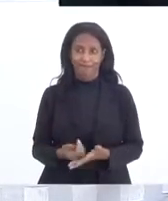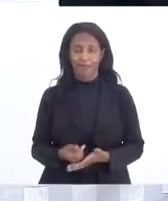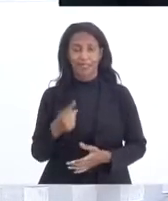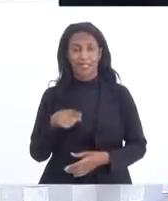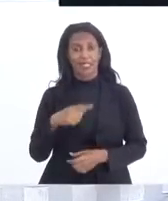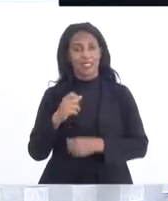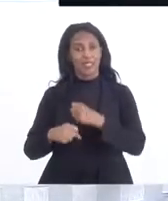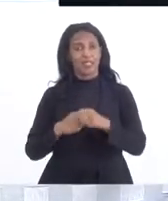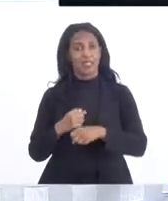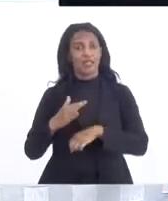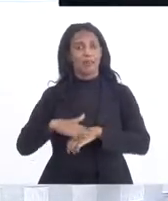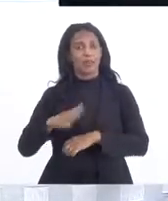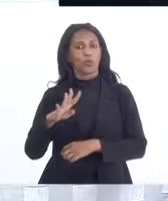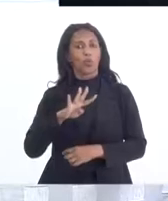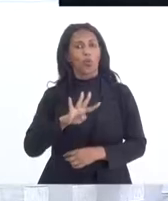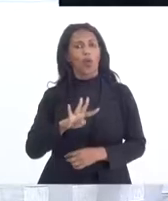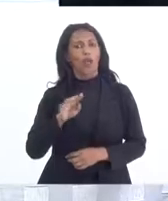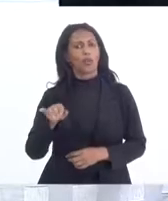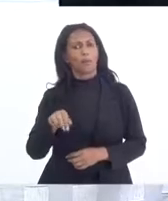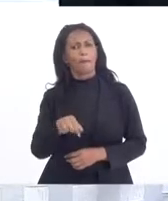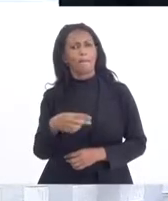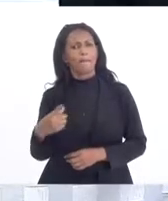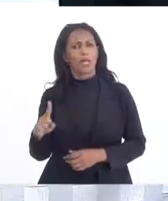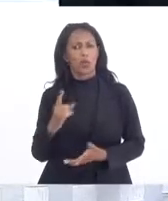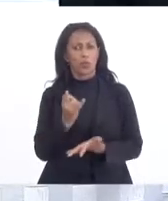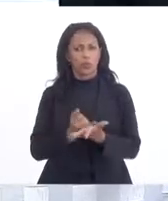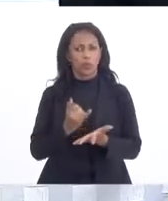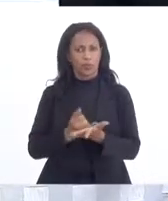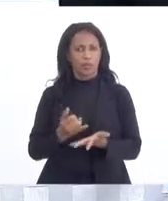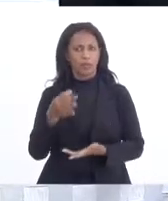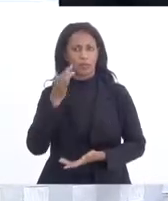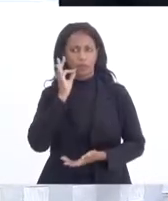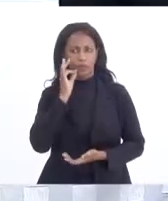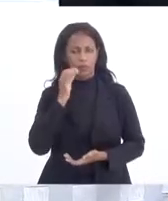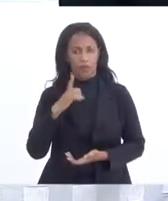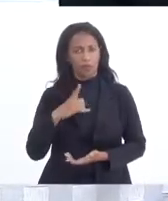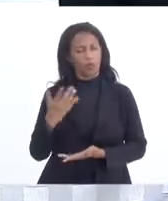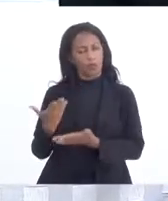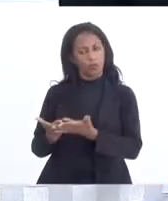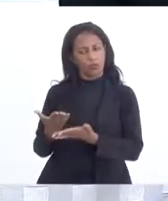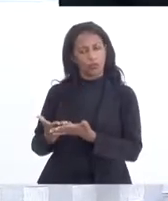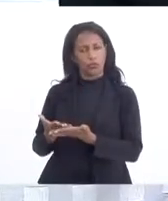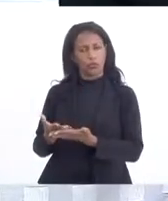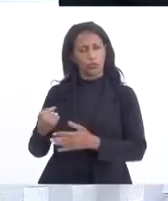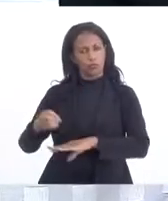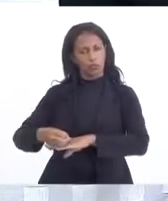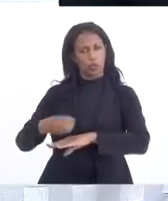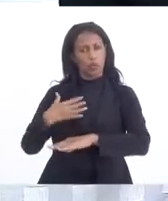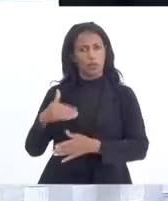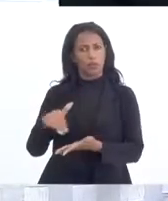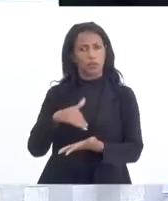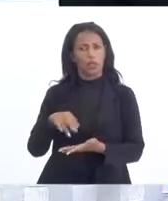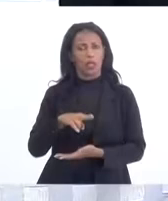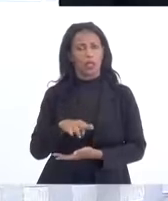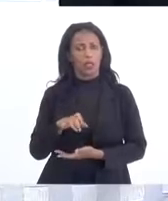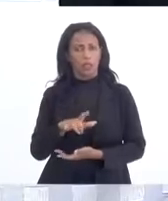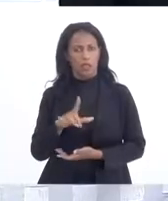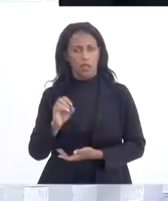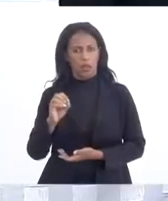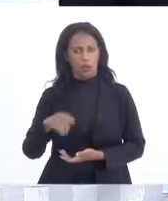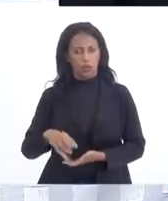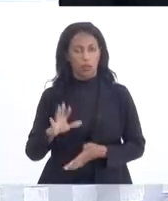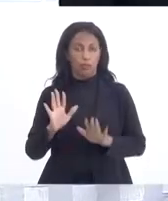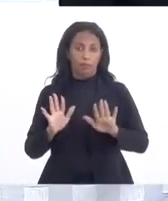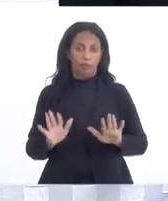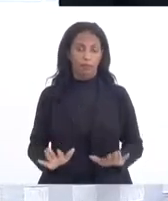Esse ano já passou de 4 milhões de reais o ICMS do café. Eu tenho um estudo que eu recebi essa semana do secretário Nelson.